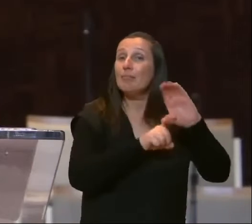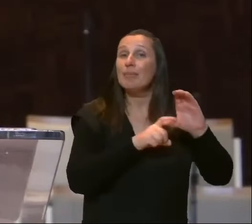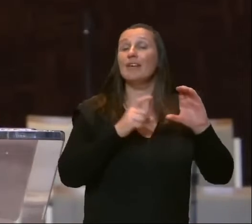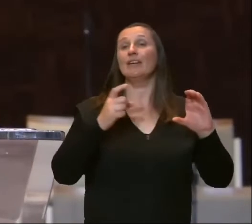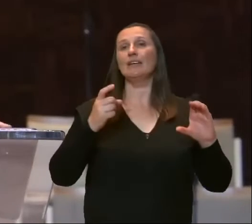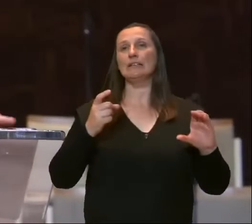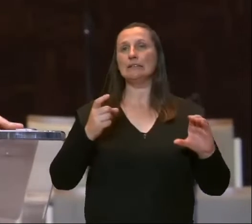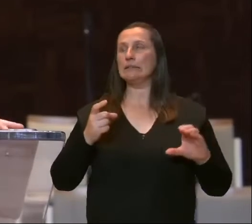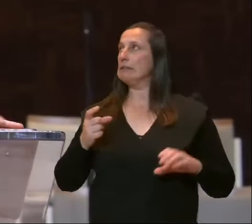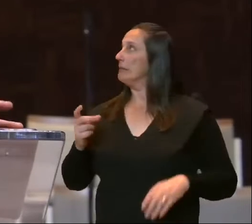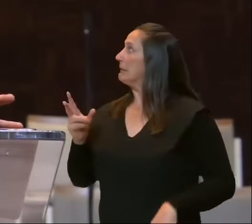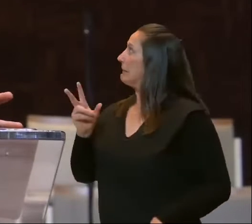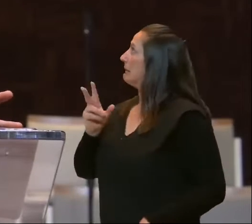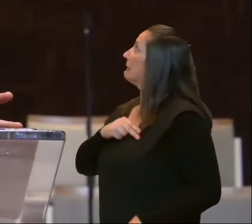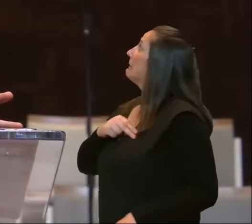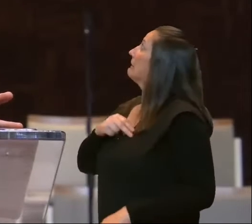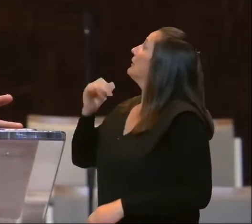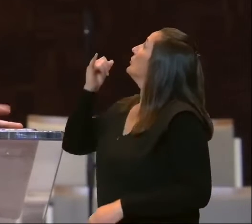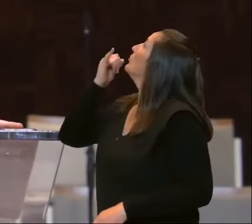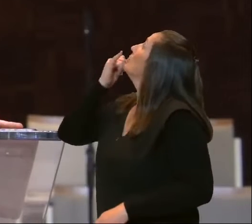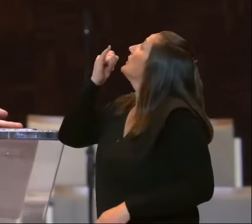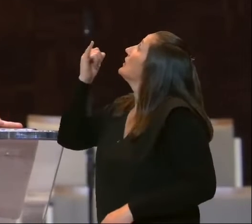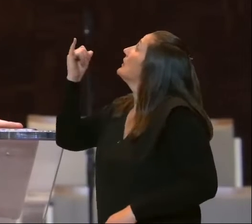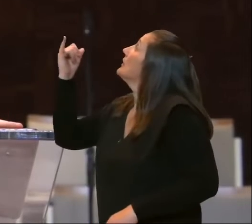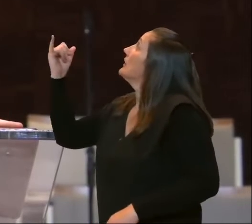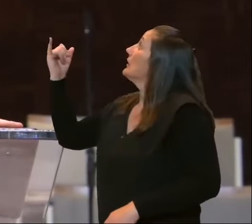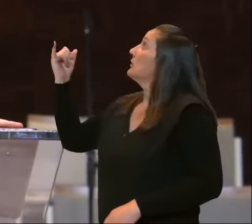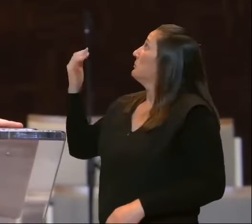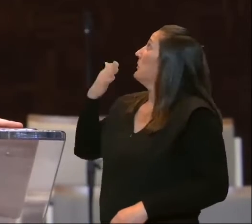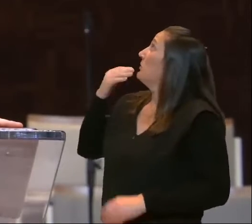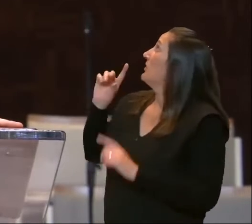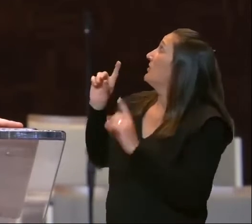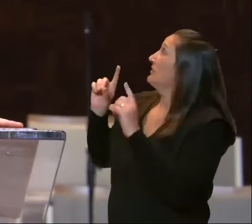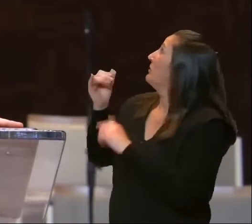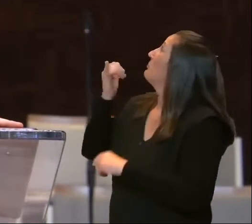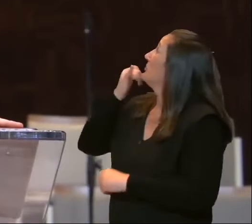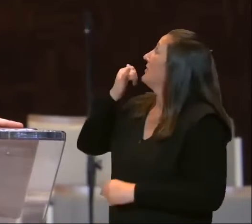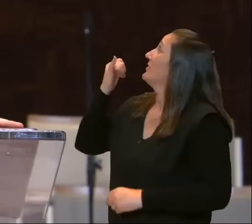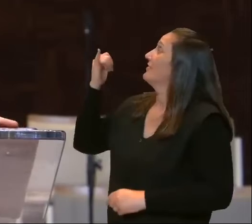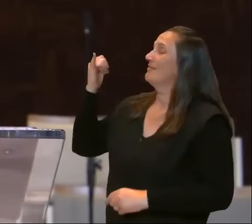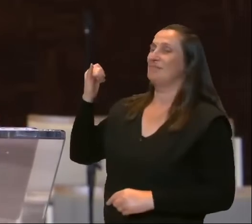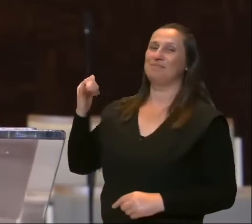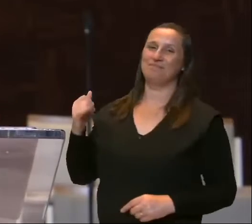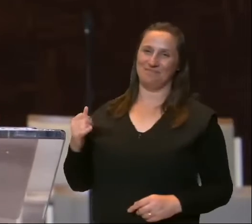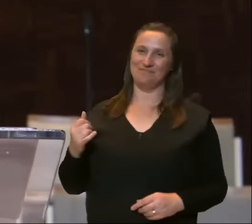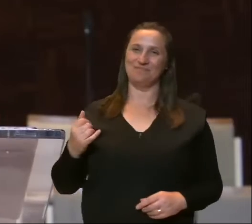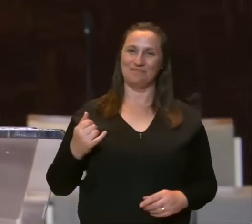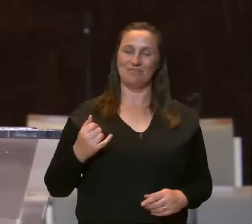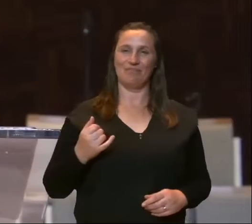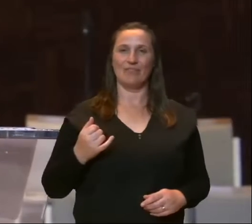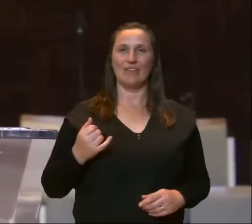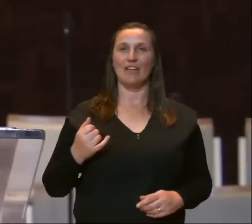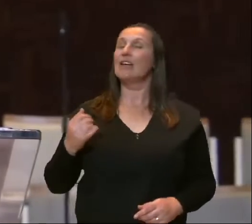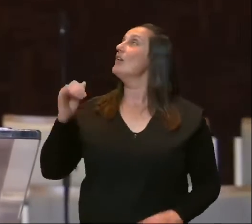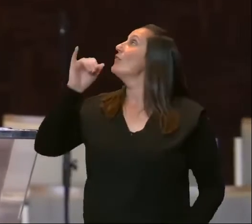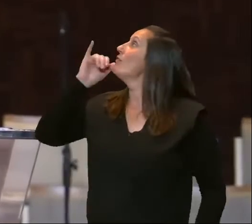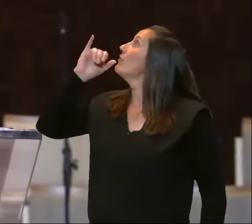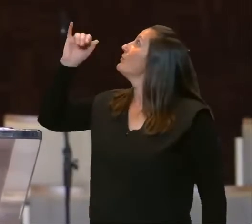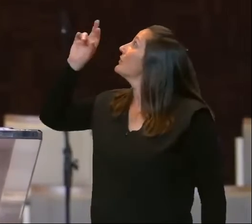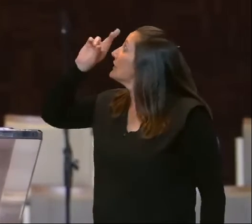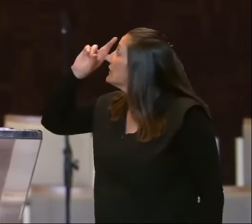depende. Eu falei, nossa, eu estou piorando, Deus me perdoa, não estou melhorando. E aí eu falei,